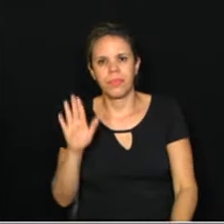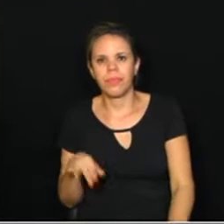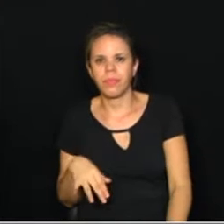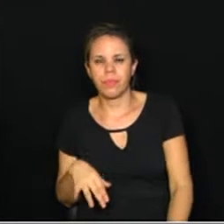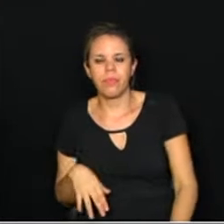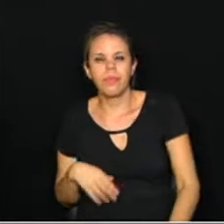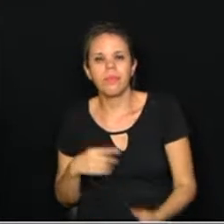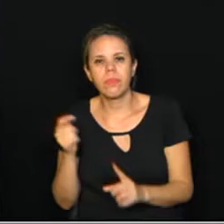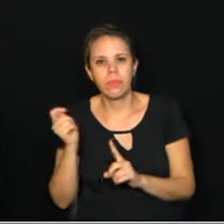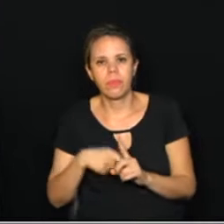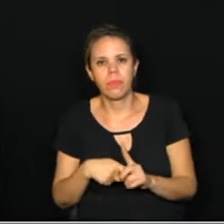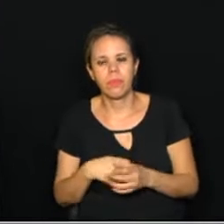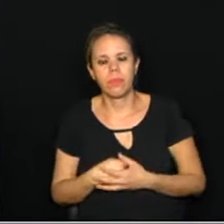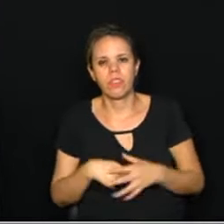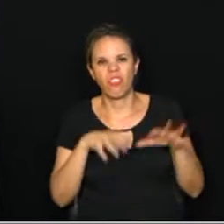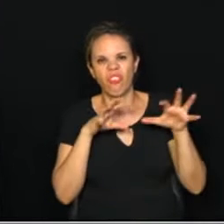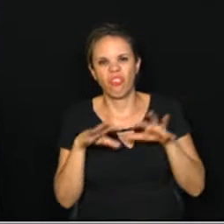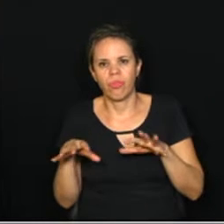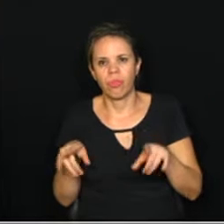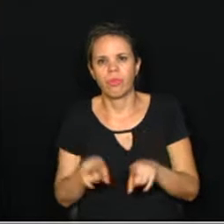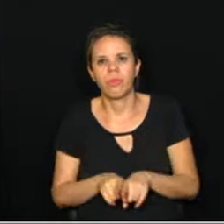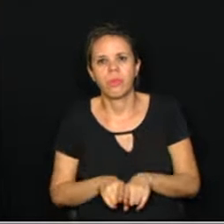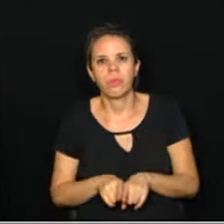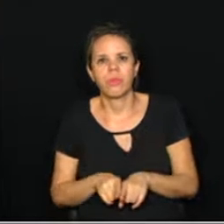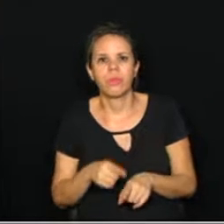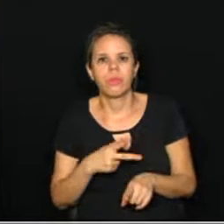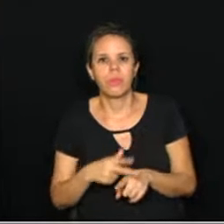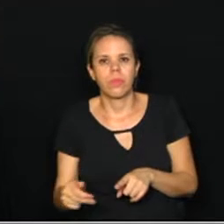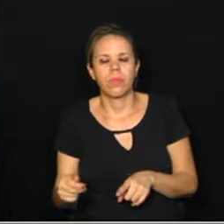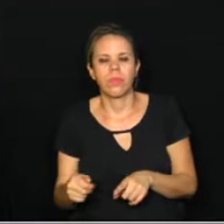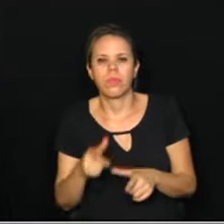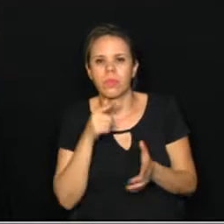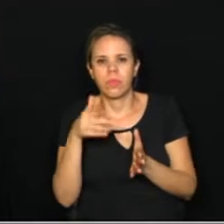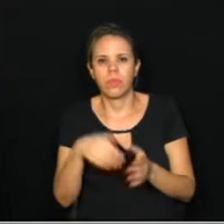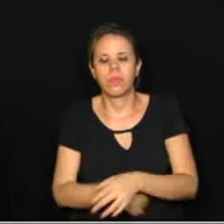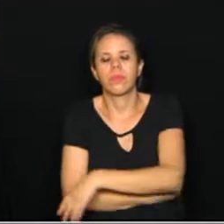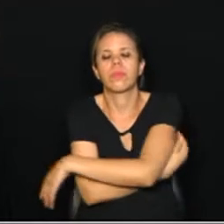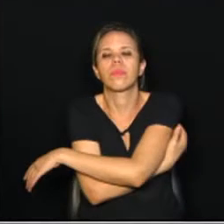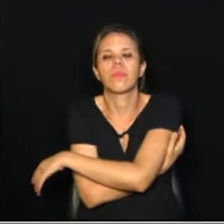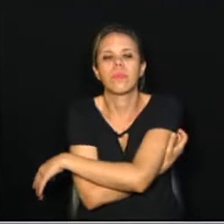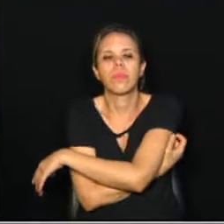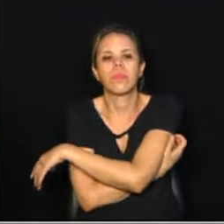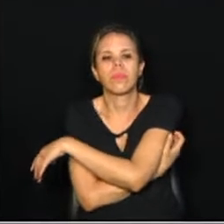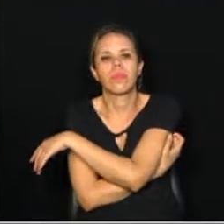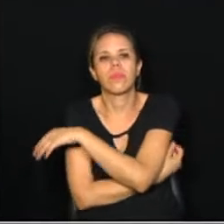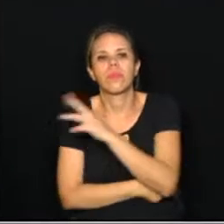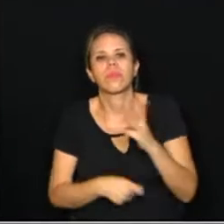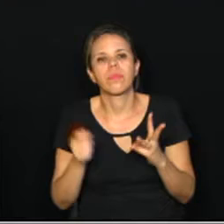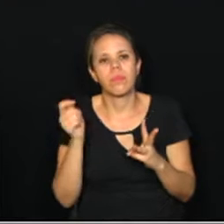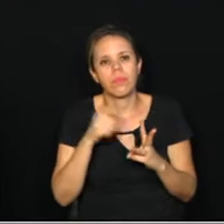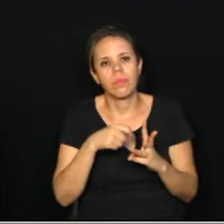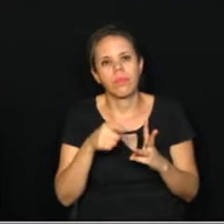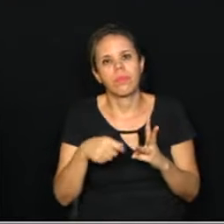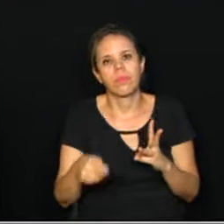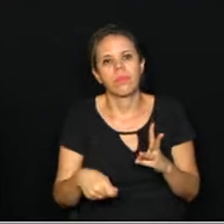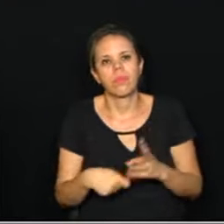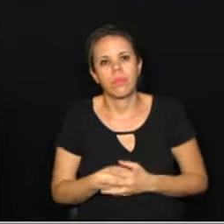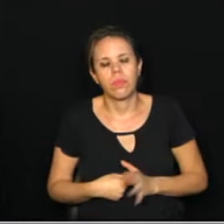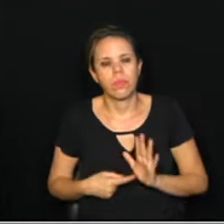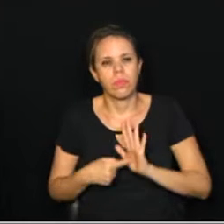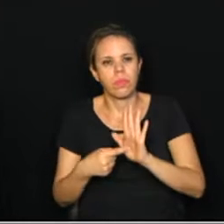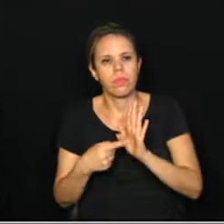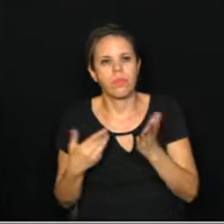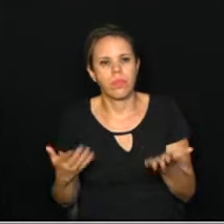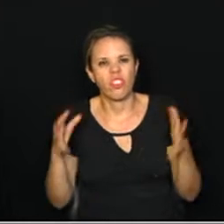os meses onde as chuvas acabam recuperando, né, os mananciais. Esses 3 primeiros meses nos apresentaram